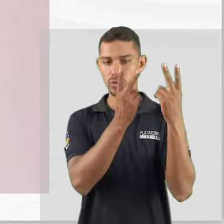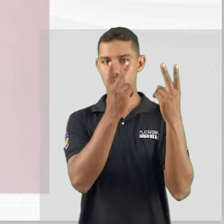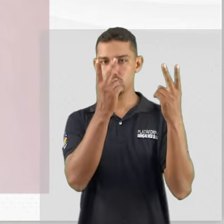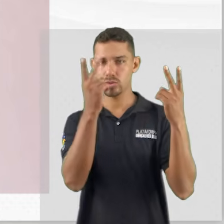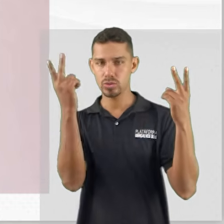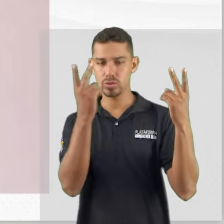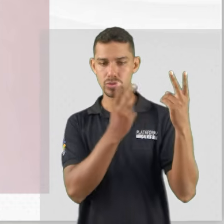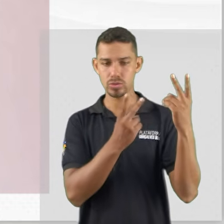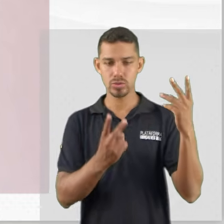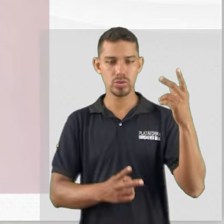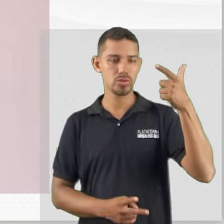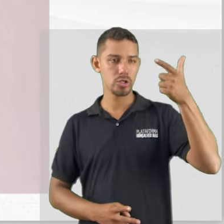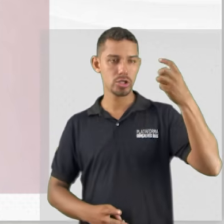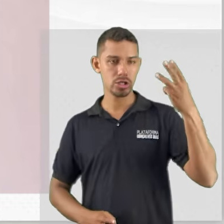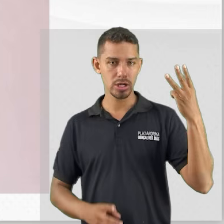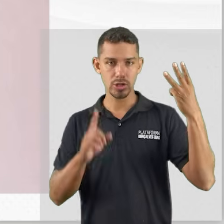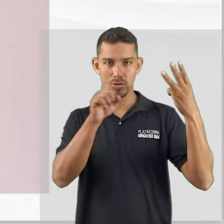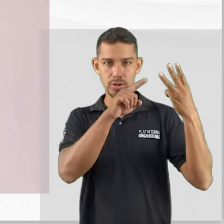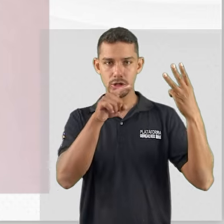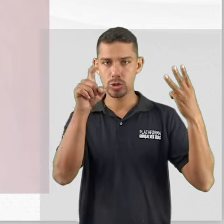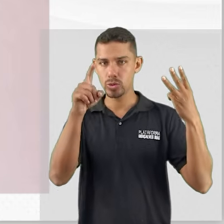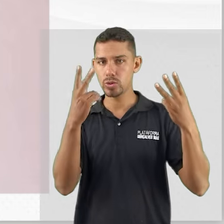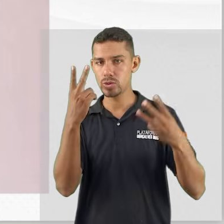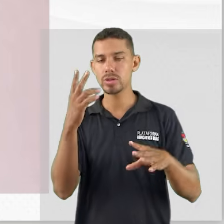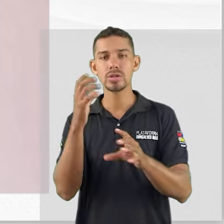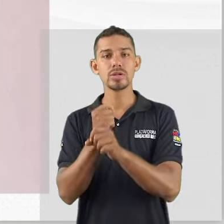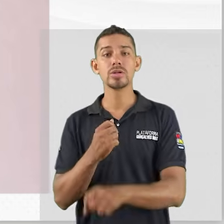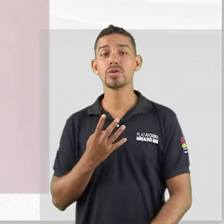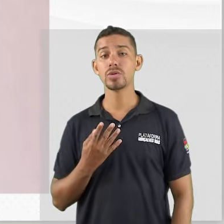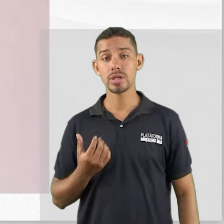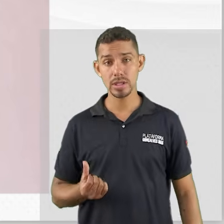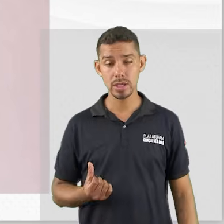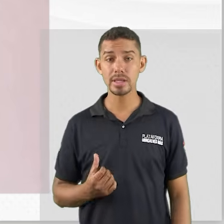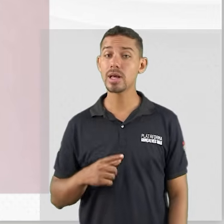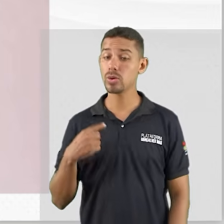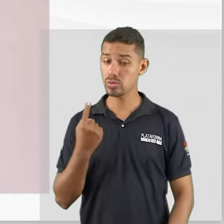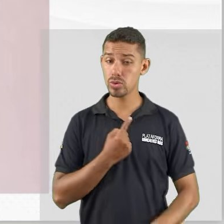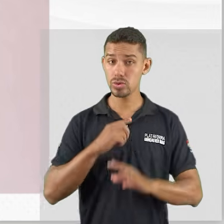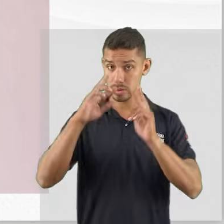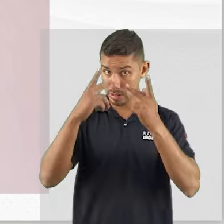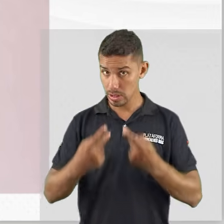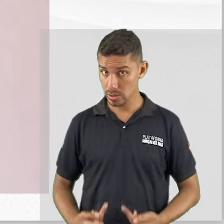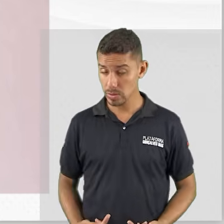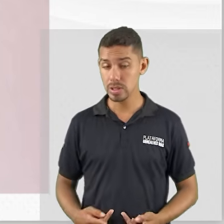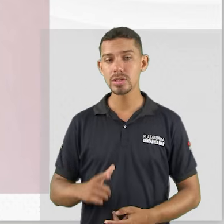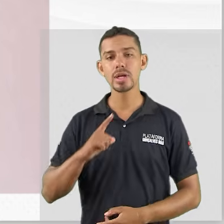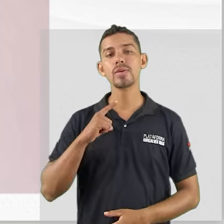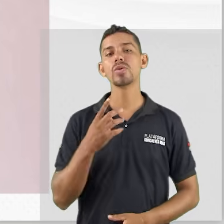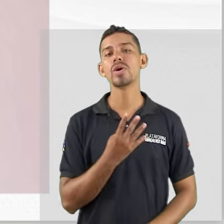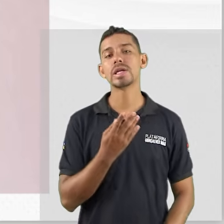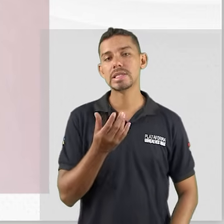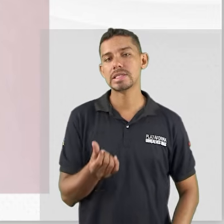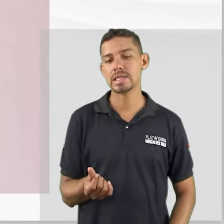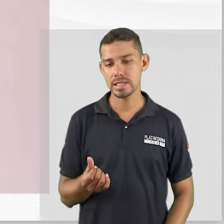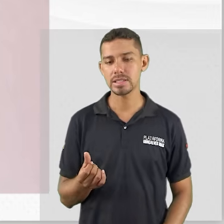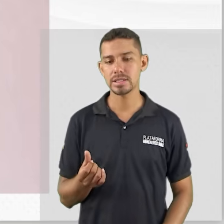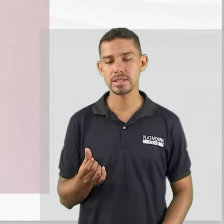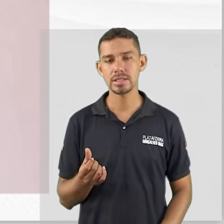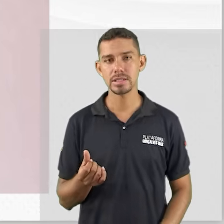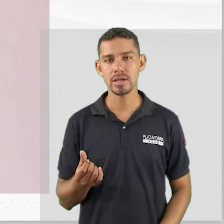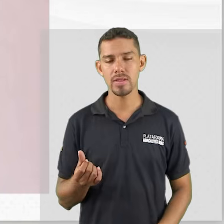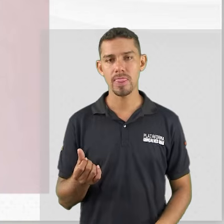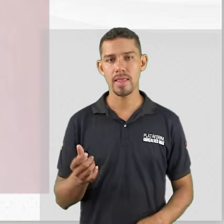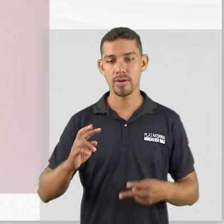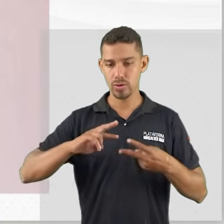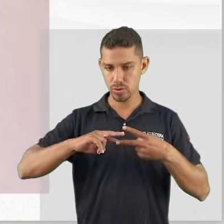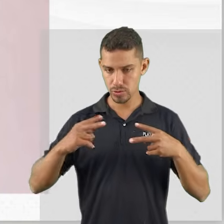né? 23 vezes 2, 46. Então, por isso que a gente diz que os seres humanos possuem 46 cromossomos, tá? No seu núcleo